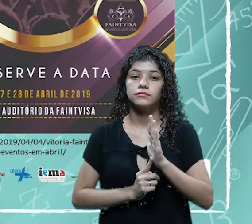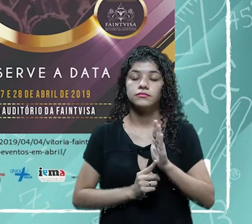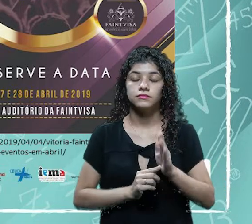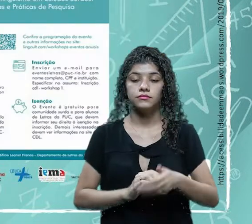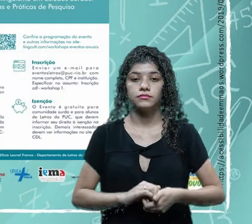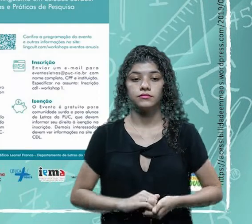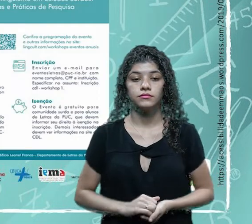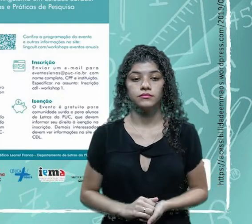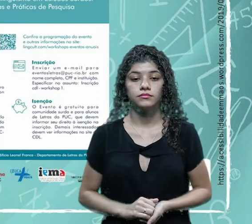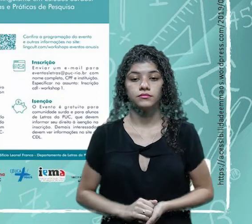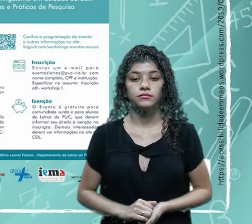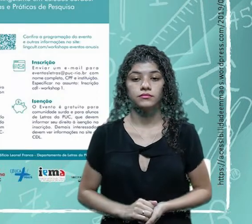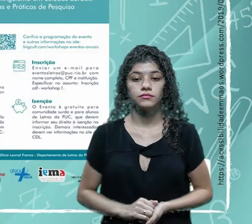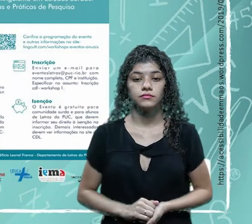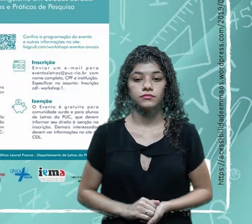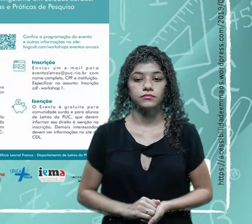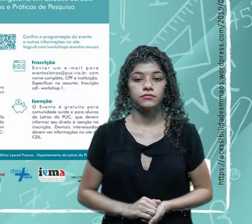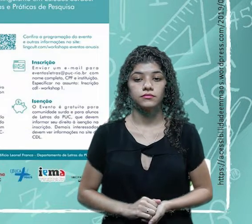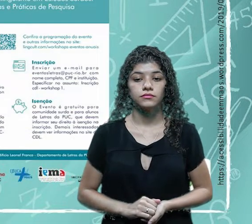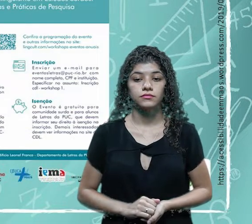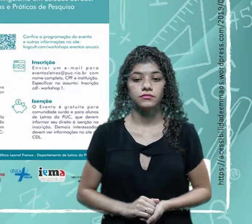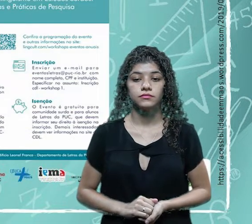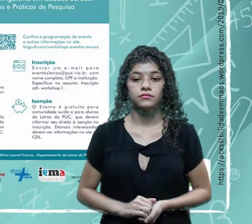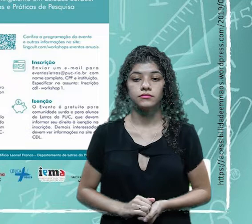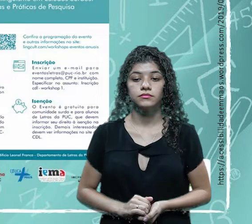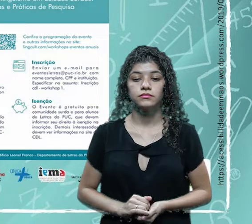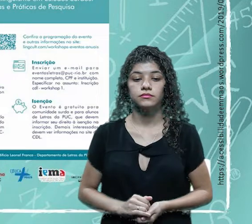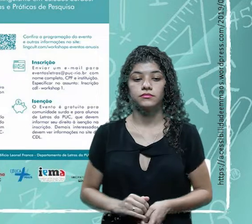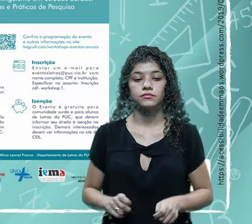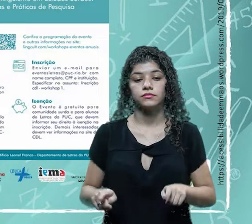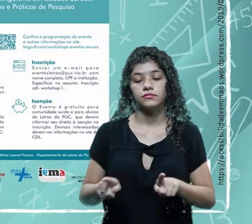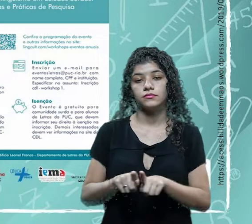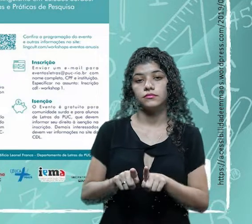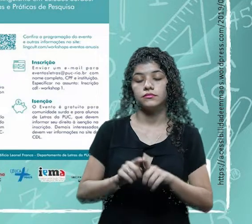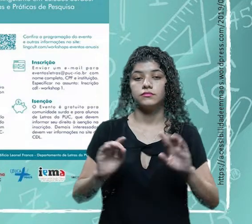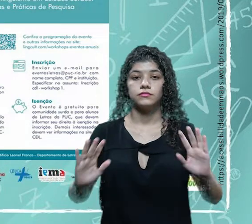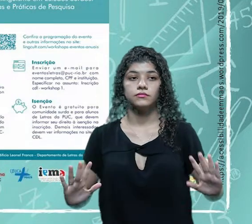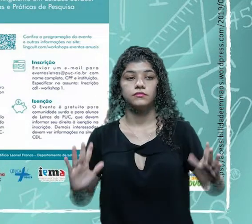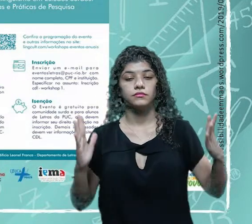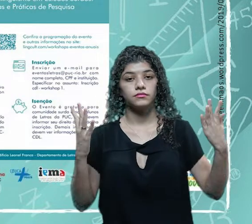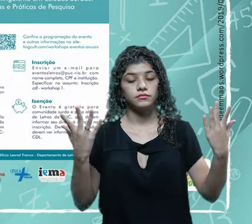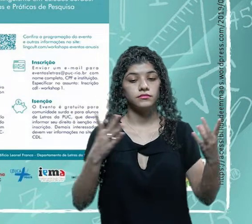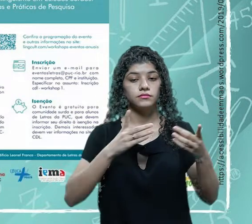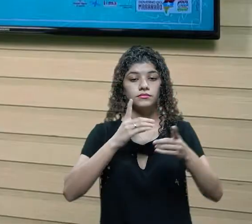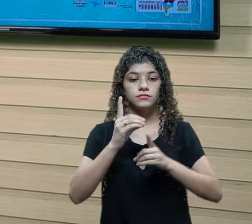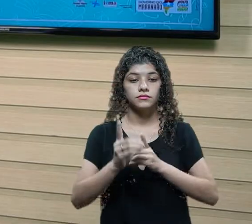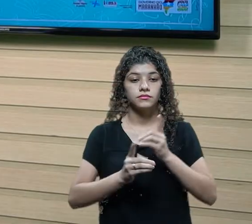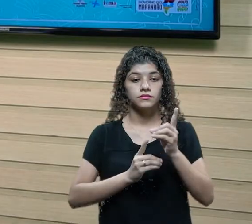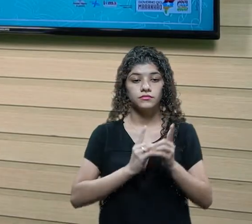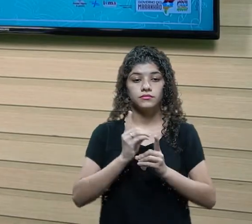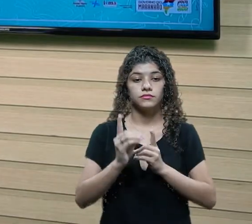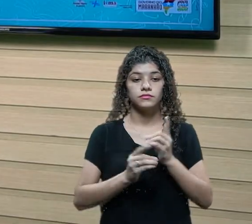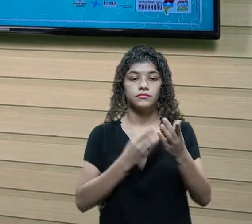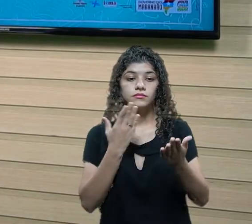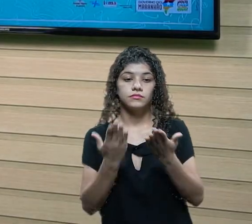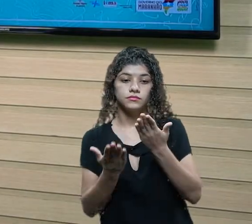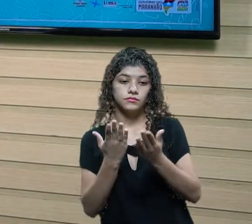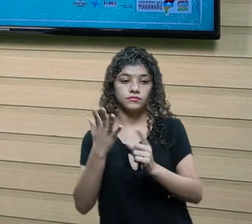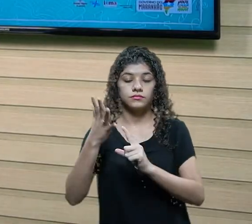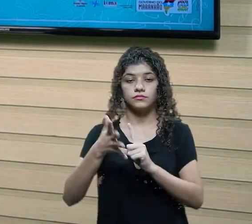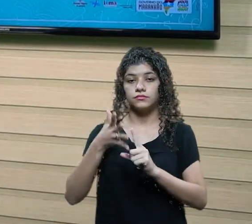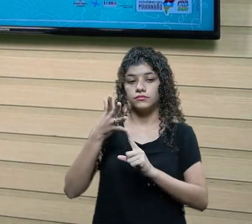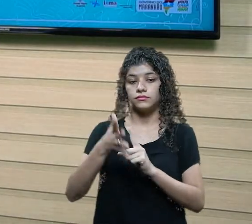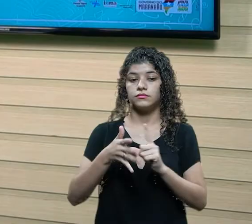experiência o workshop ele é um evento mais dinâmico né quando se comparado com uma